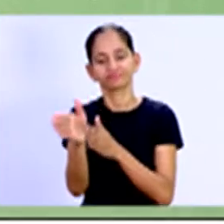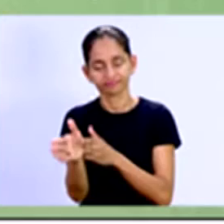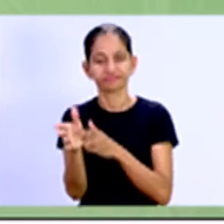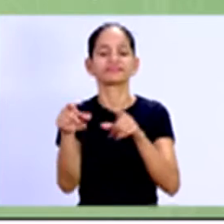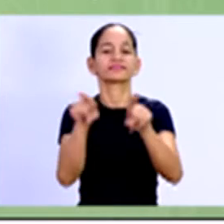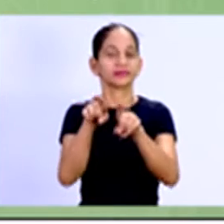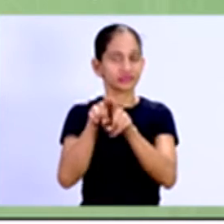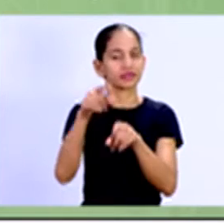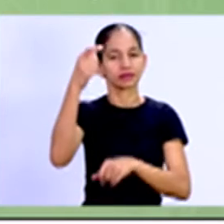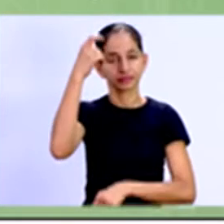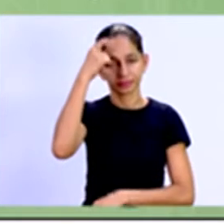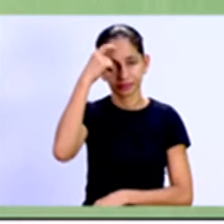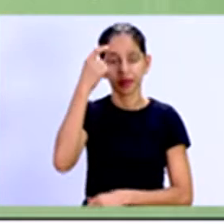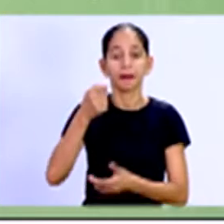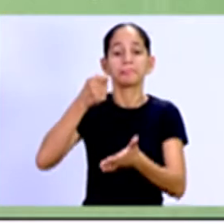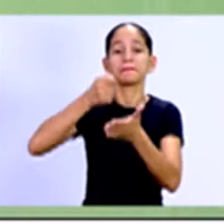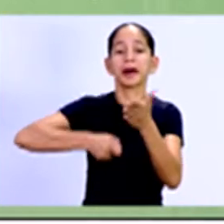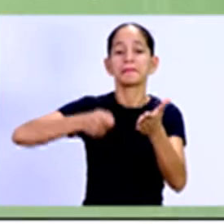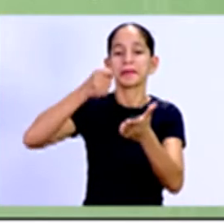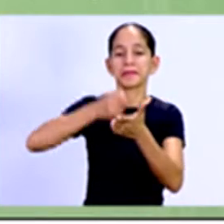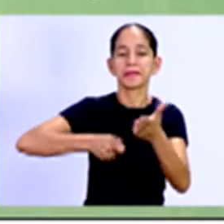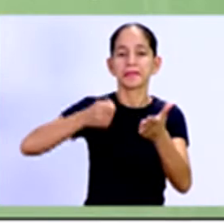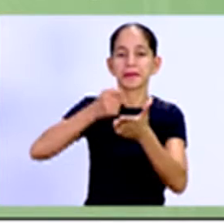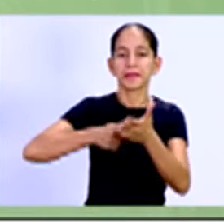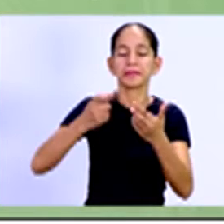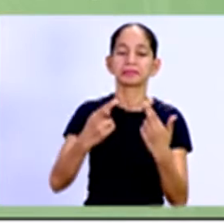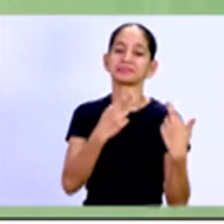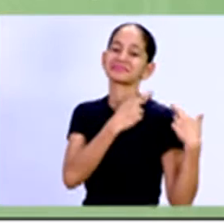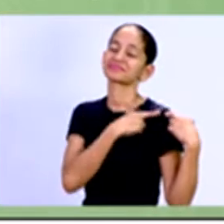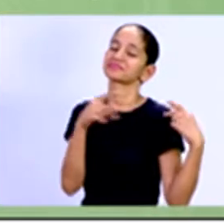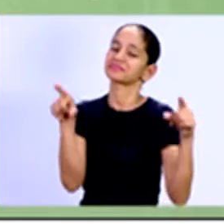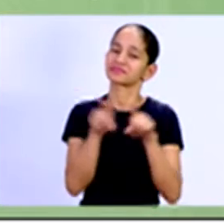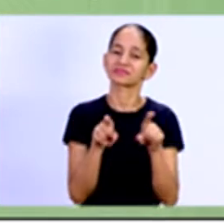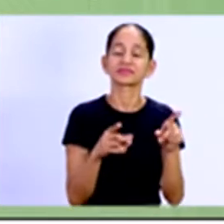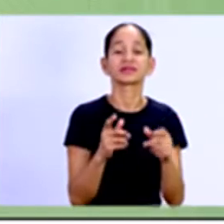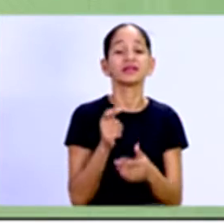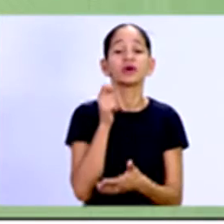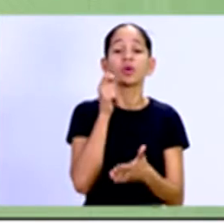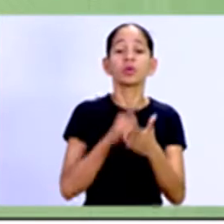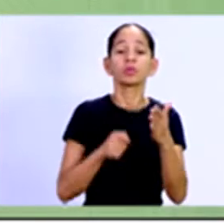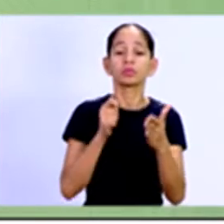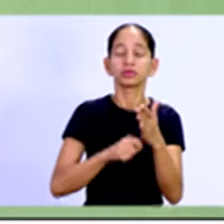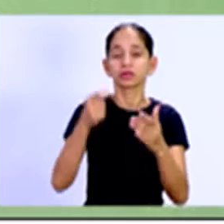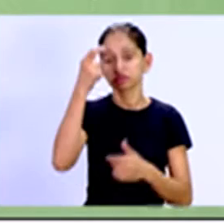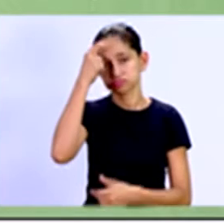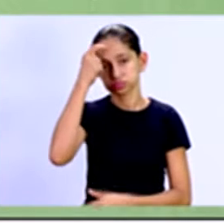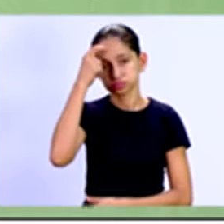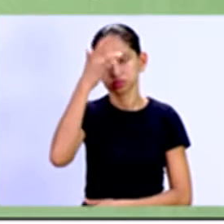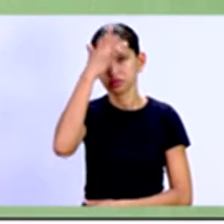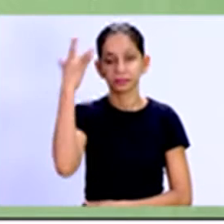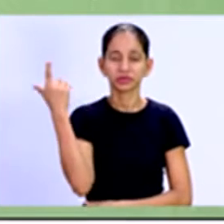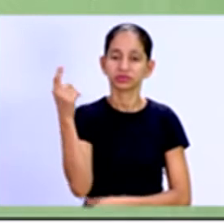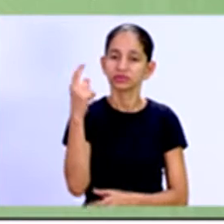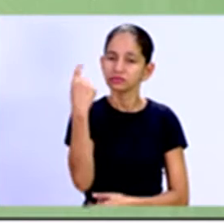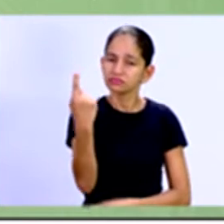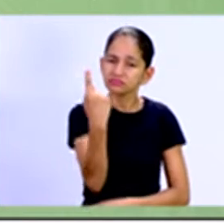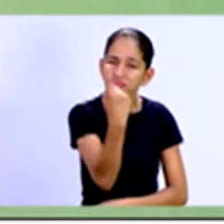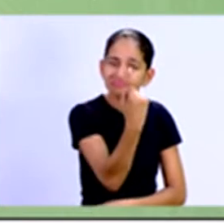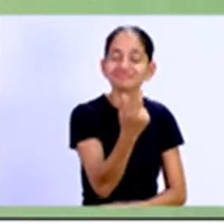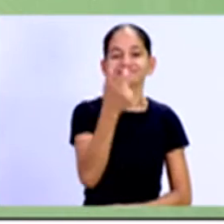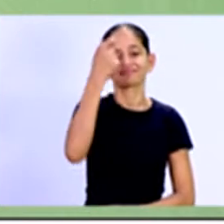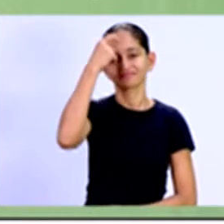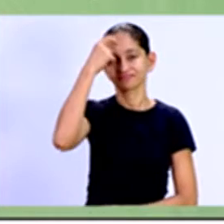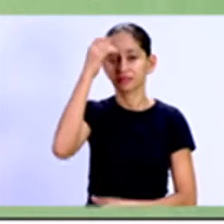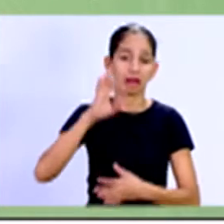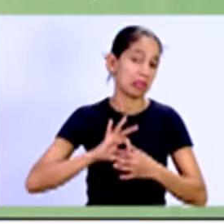né? Então, o que é esse dever? Esse dever, ele obriga a consciência moral, né? Essa consciência moral,